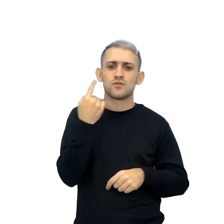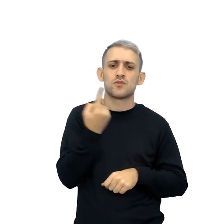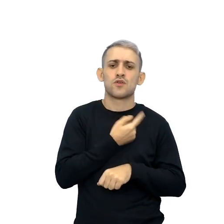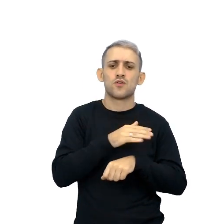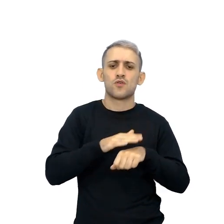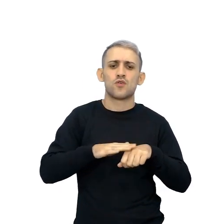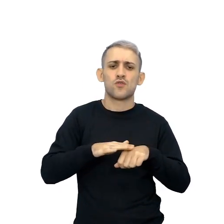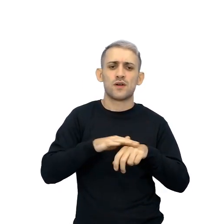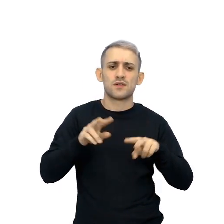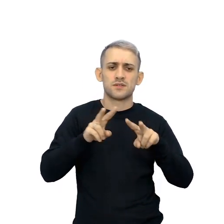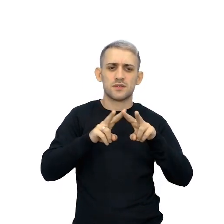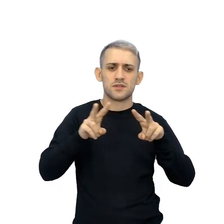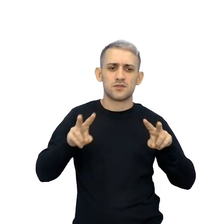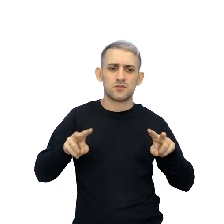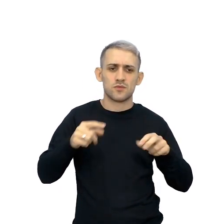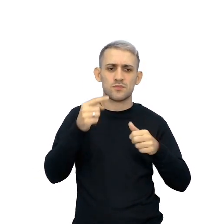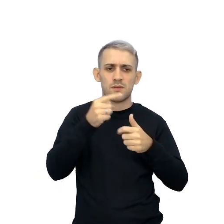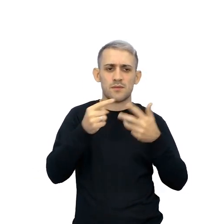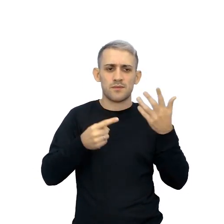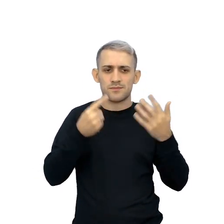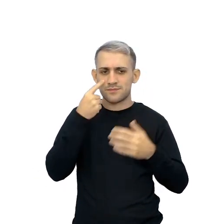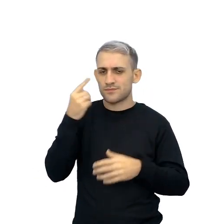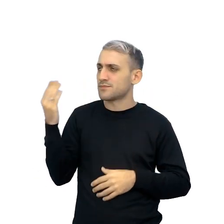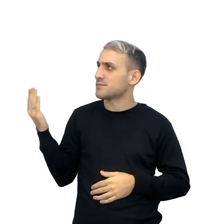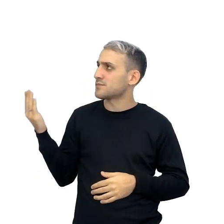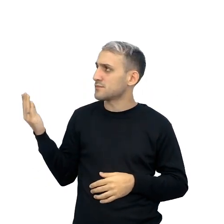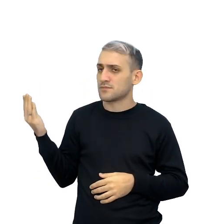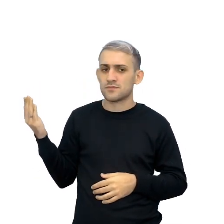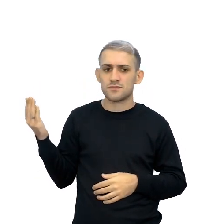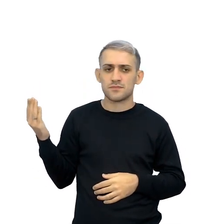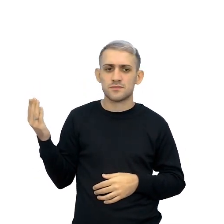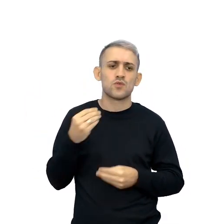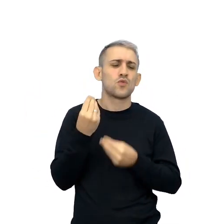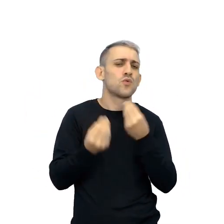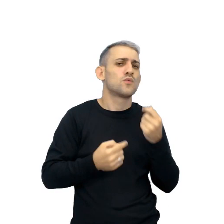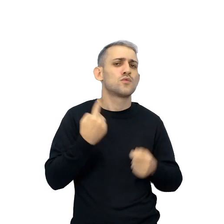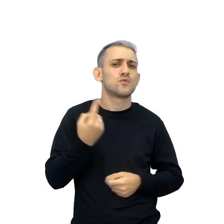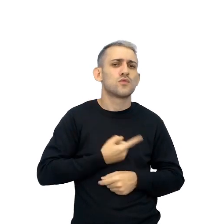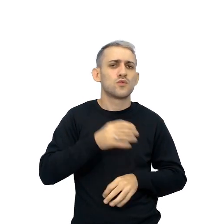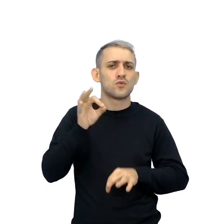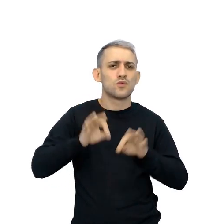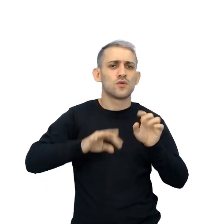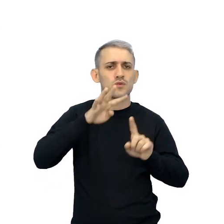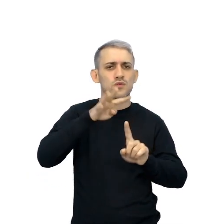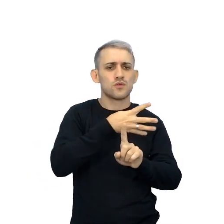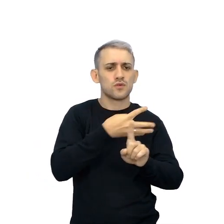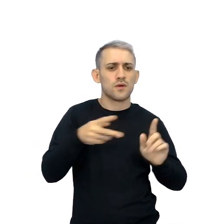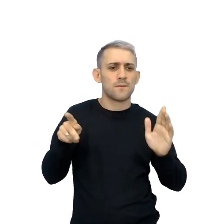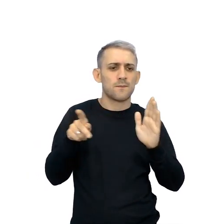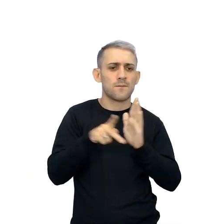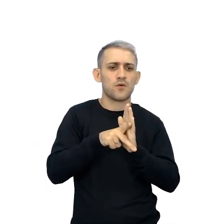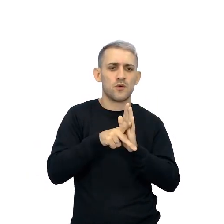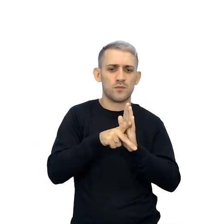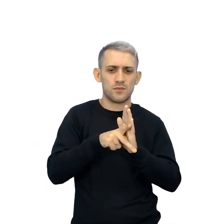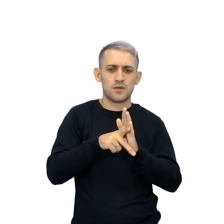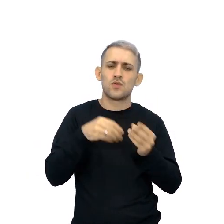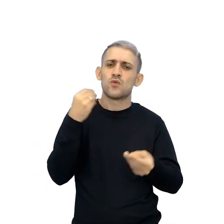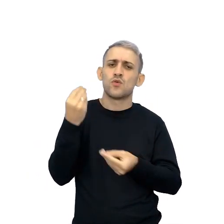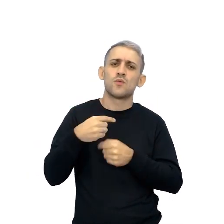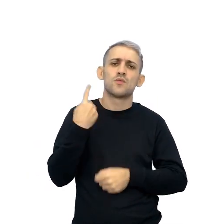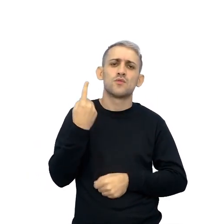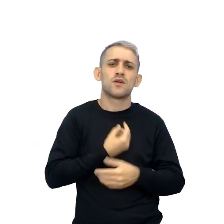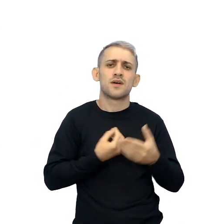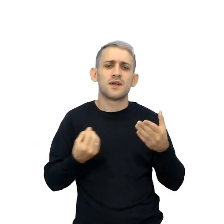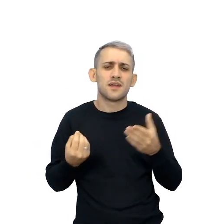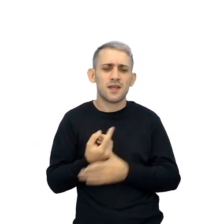função seno, cosseno, tangente, né? Conhecer como que a gente constrói esse gráfico da função seno e cosseno, como que é saber construir, como que